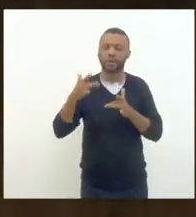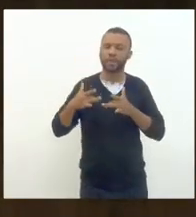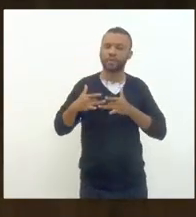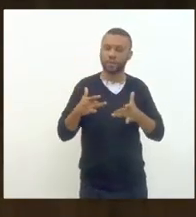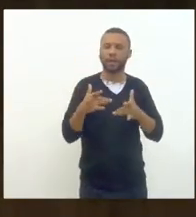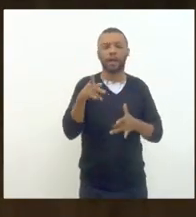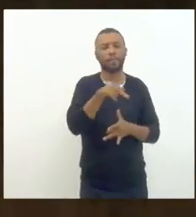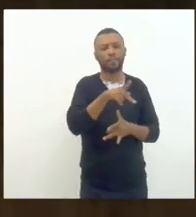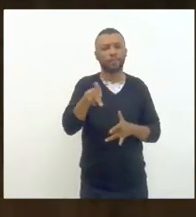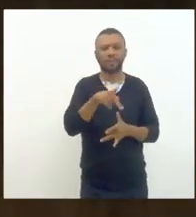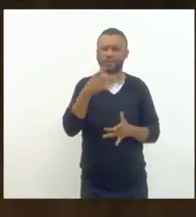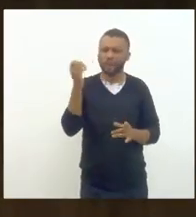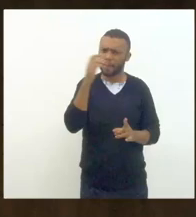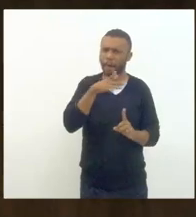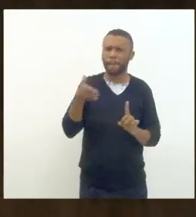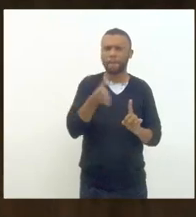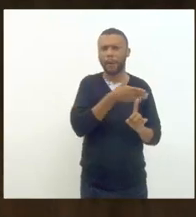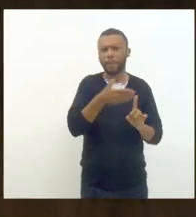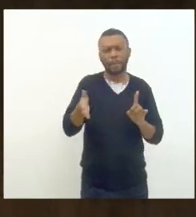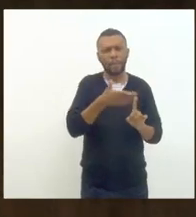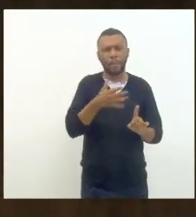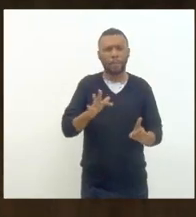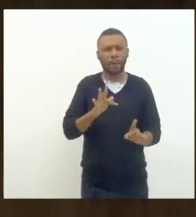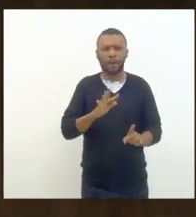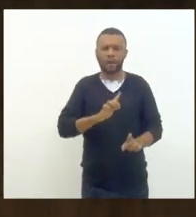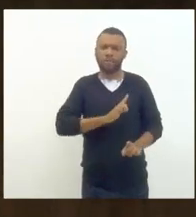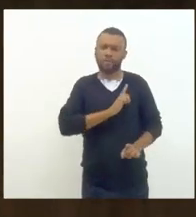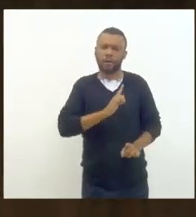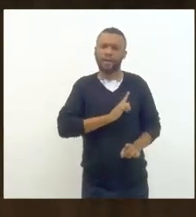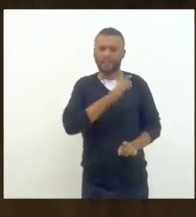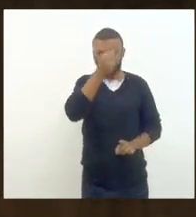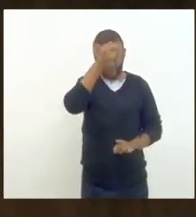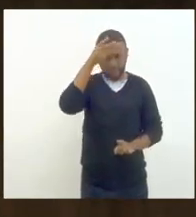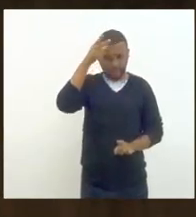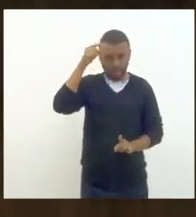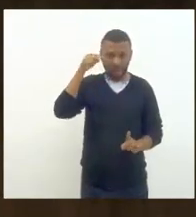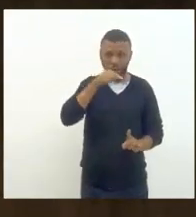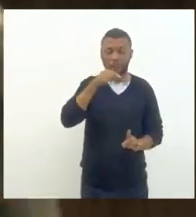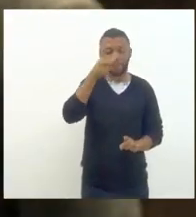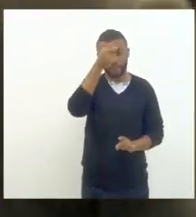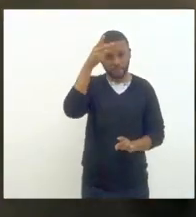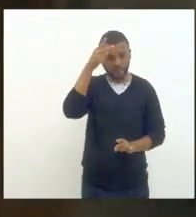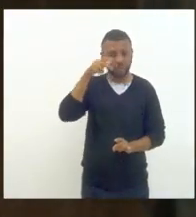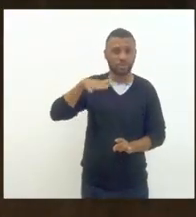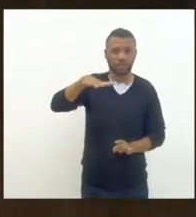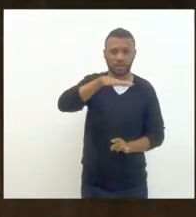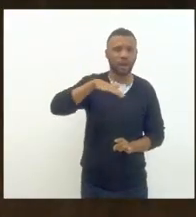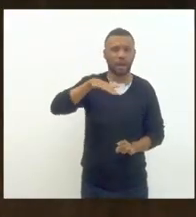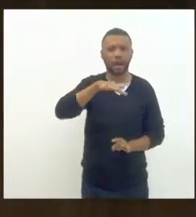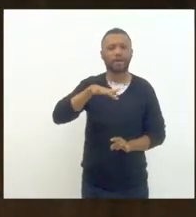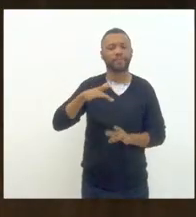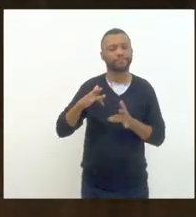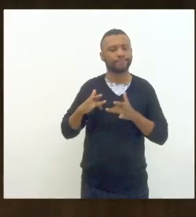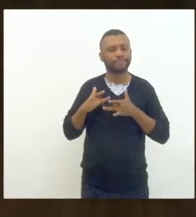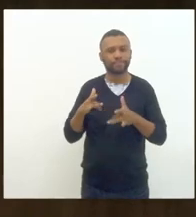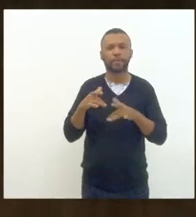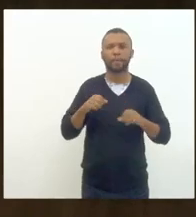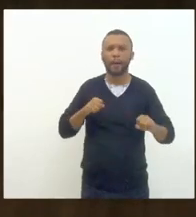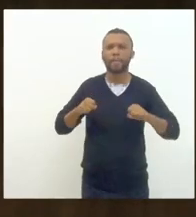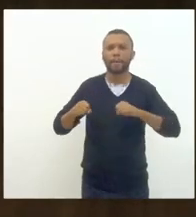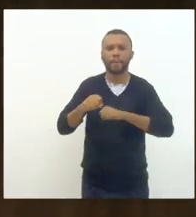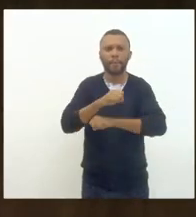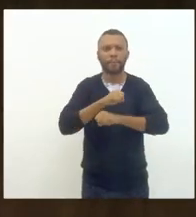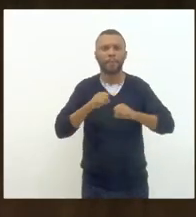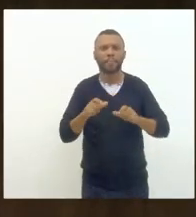à professora agredida pela Guarda Municipal da Prefeitura de Barra Mansa e uma solidariedade ao movimento que hoje se instalou,